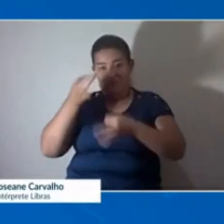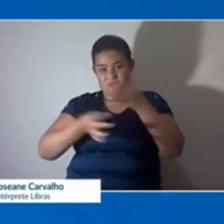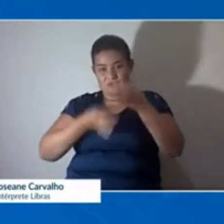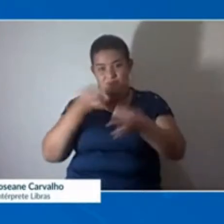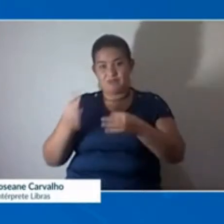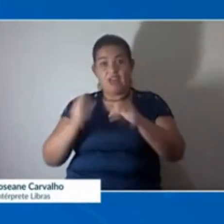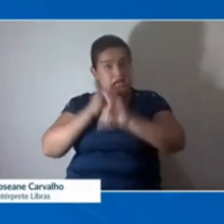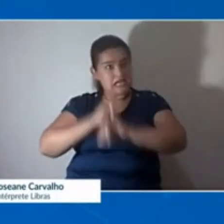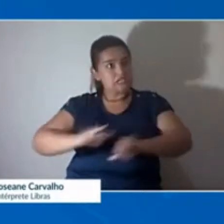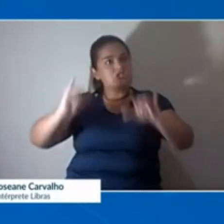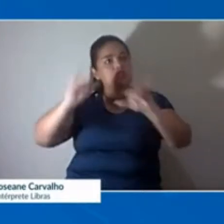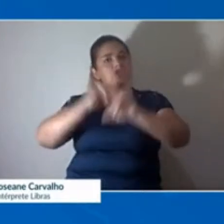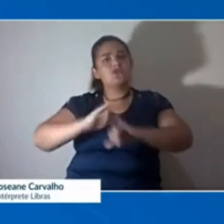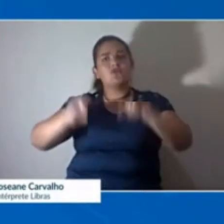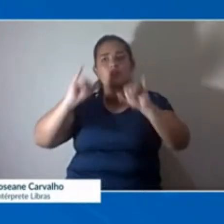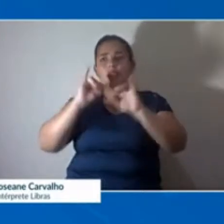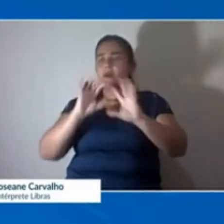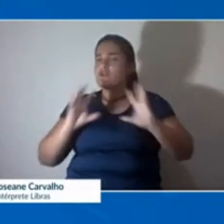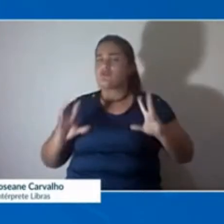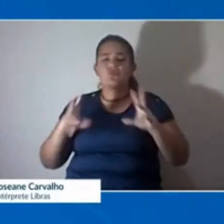repertório tão importante que,